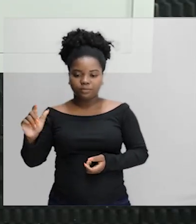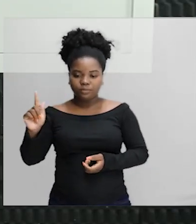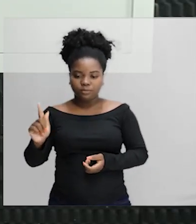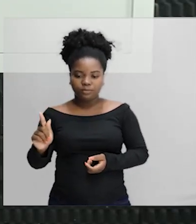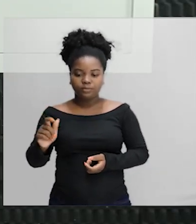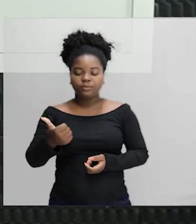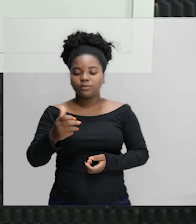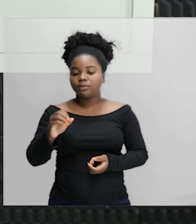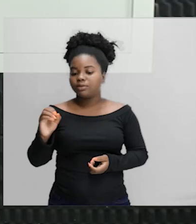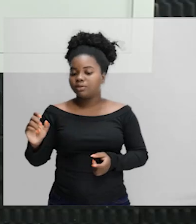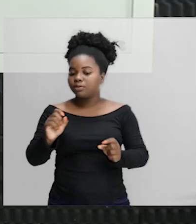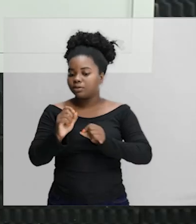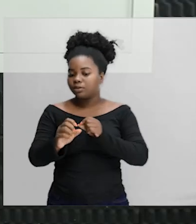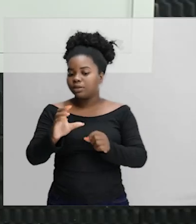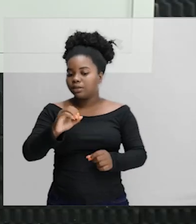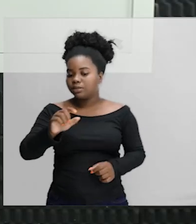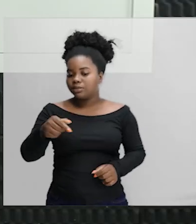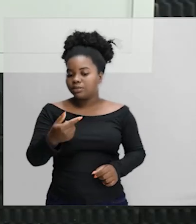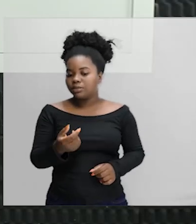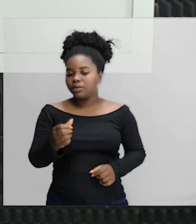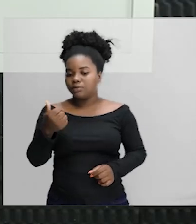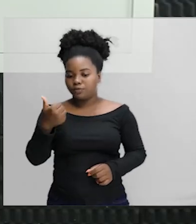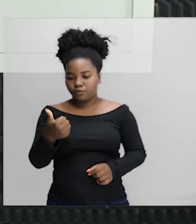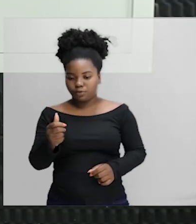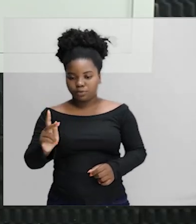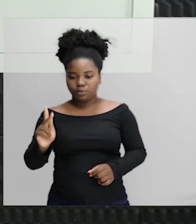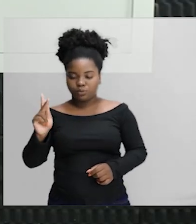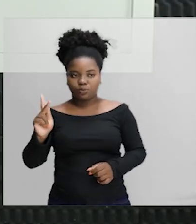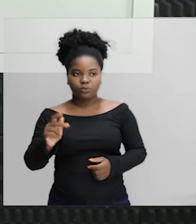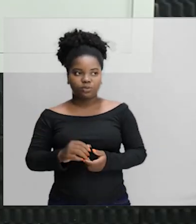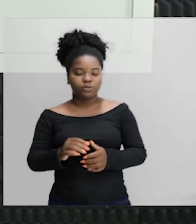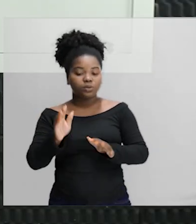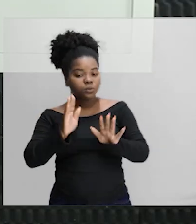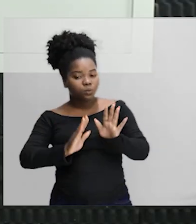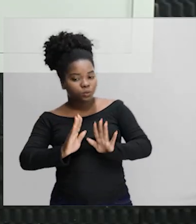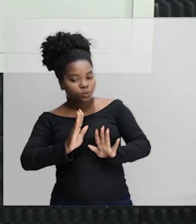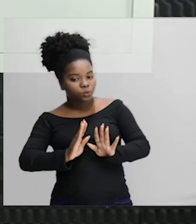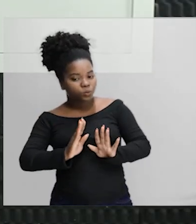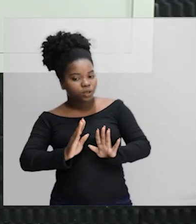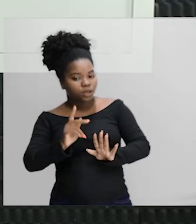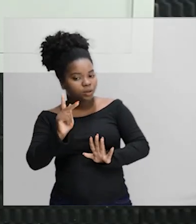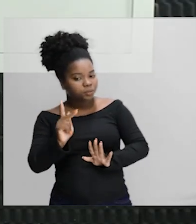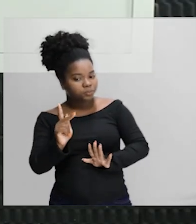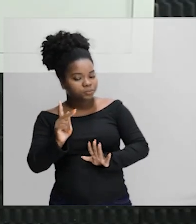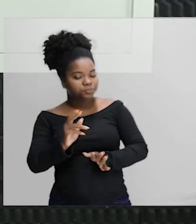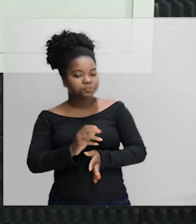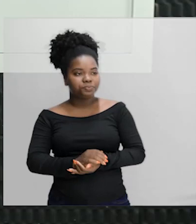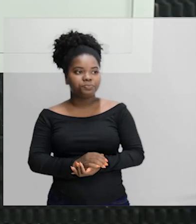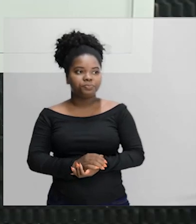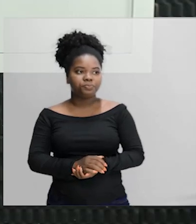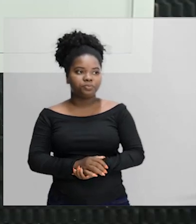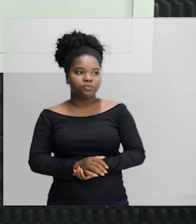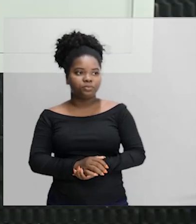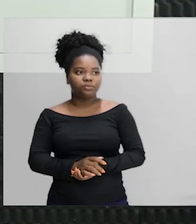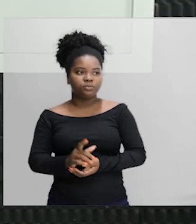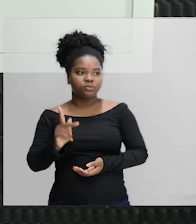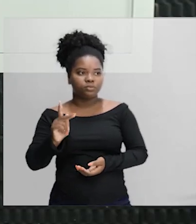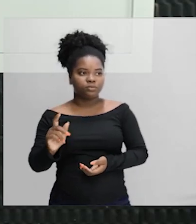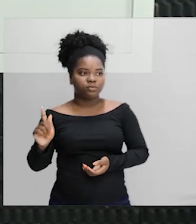100 gramas é 0,1 quilos. Cuidado, temos que trabalhar com quilos, que é a unidade do sistema